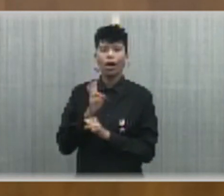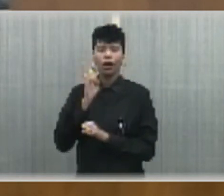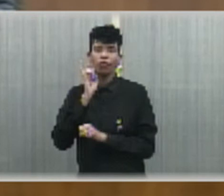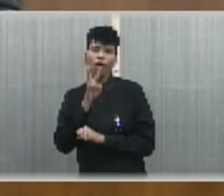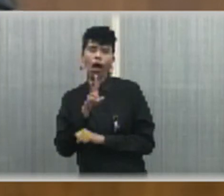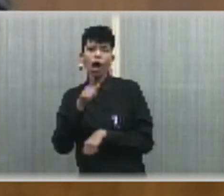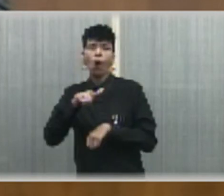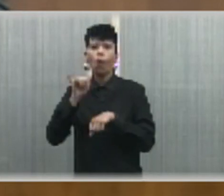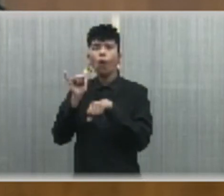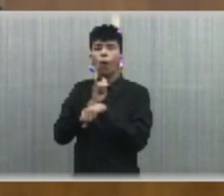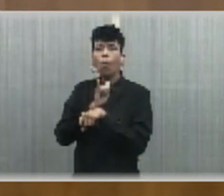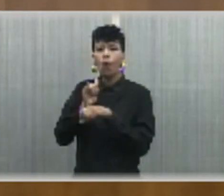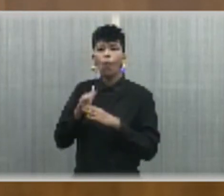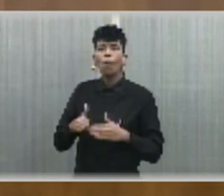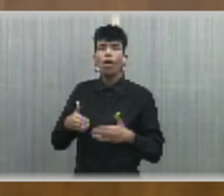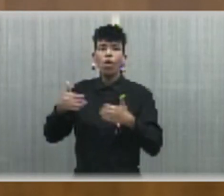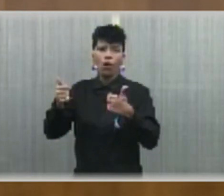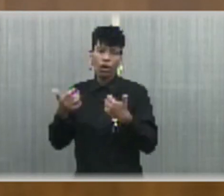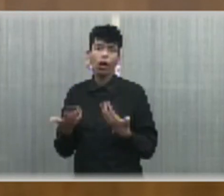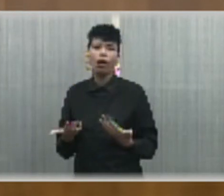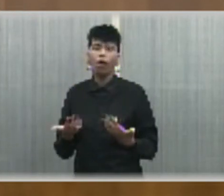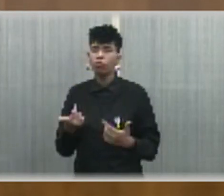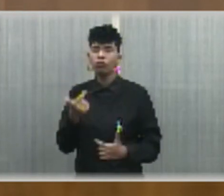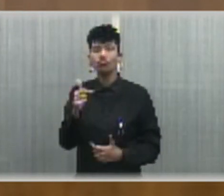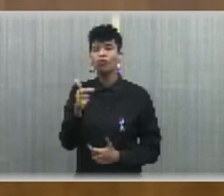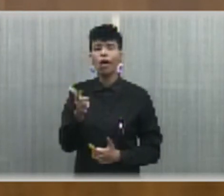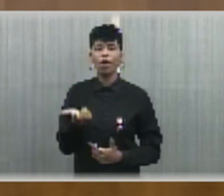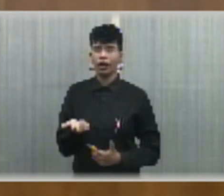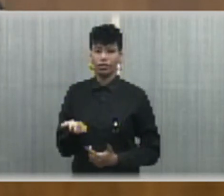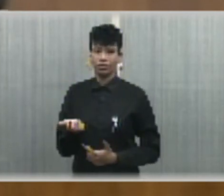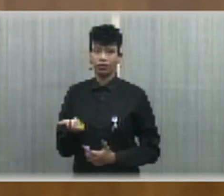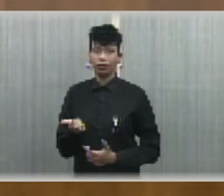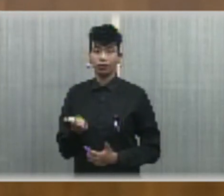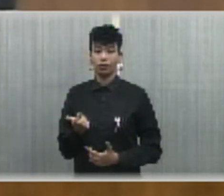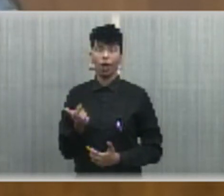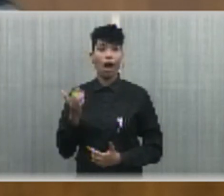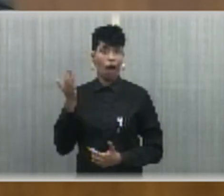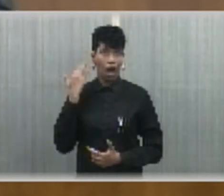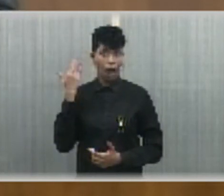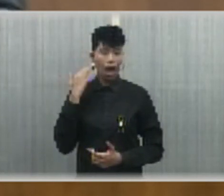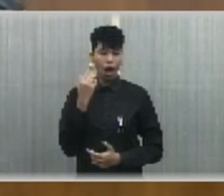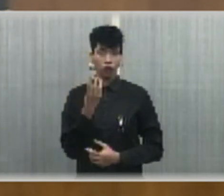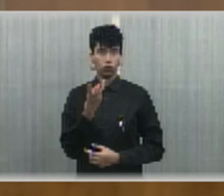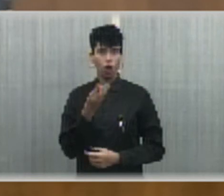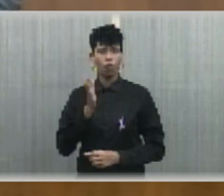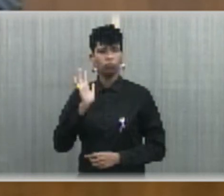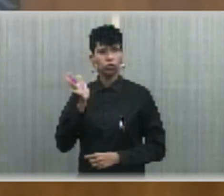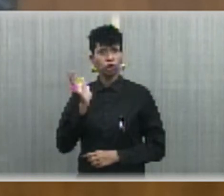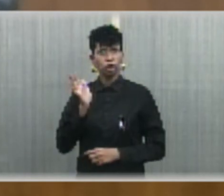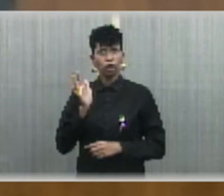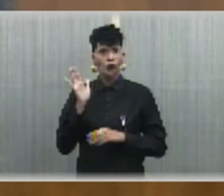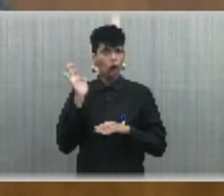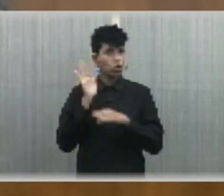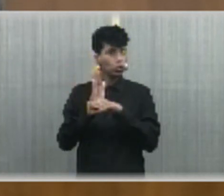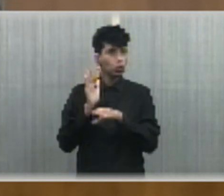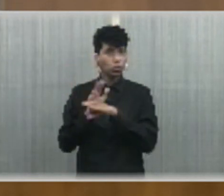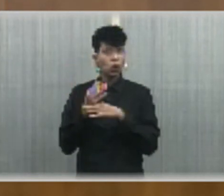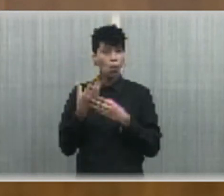foi um meio de ascensão social de milhares de